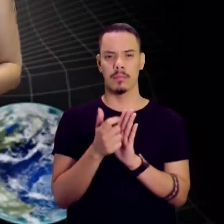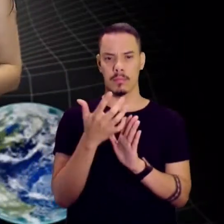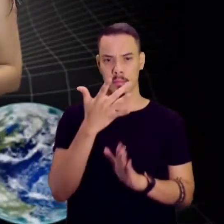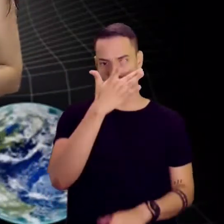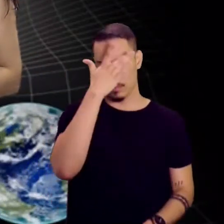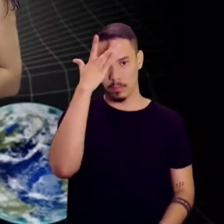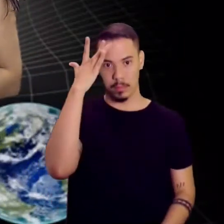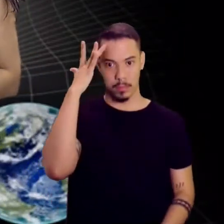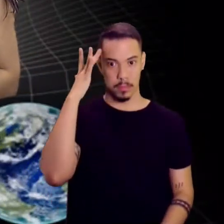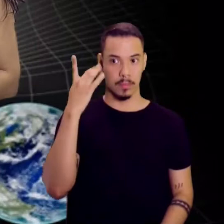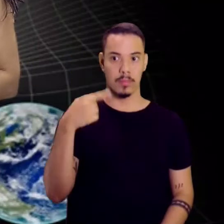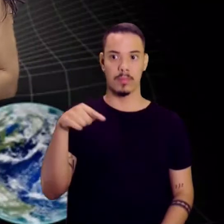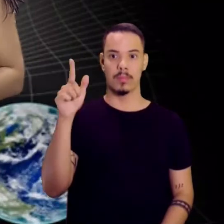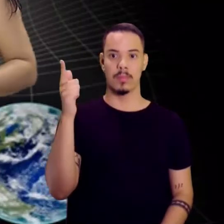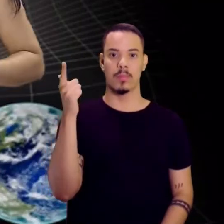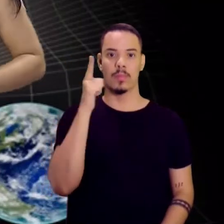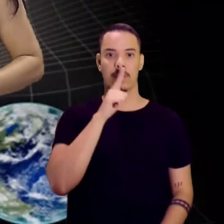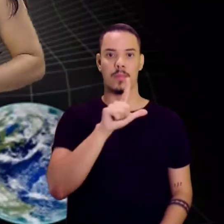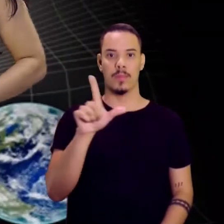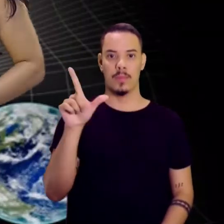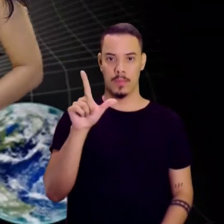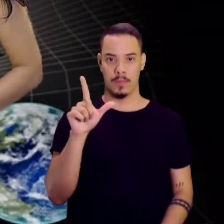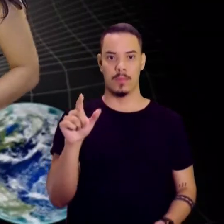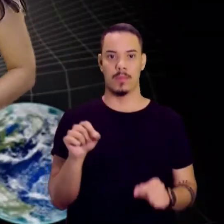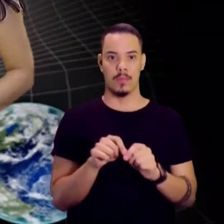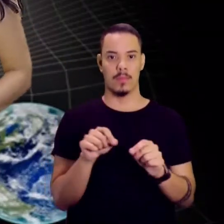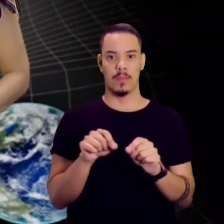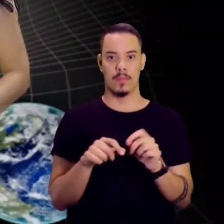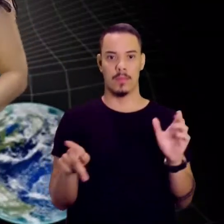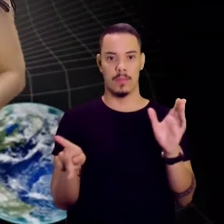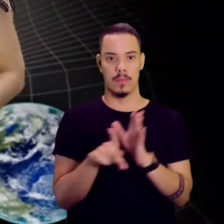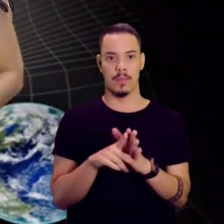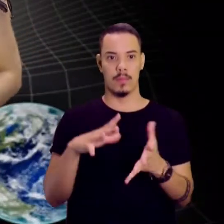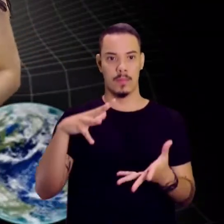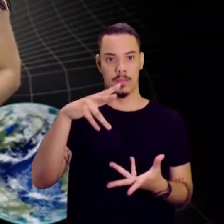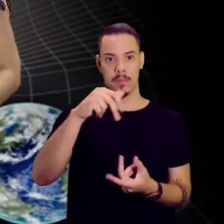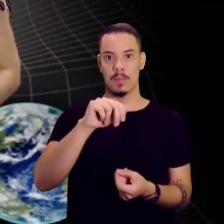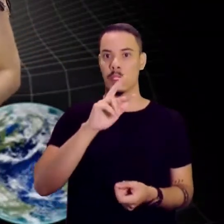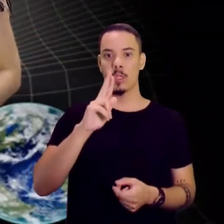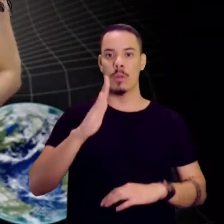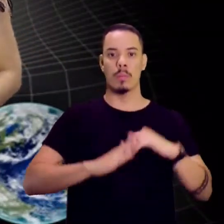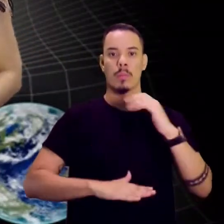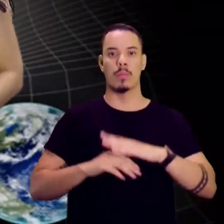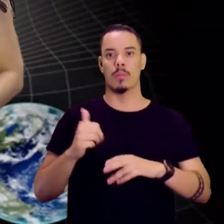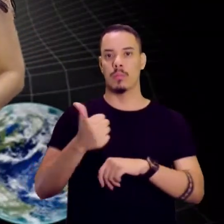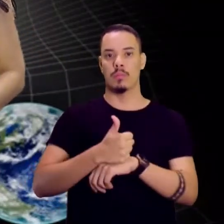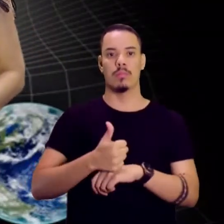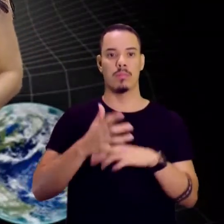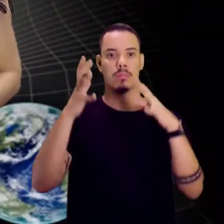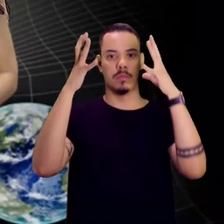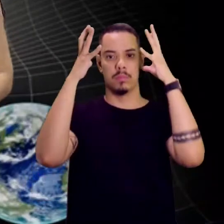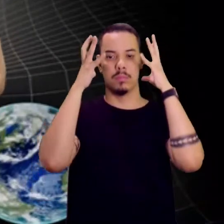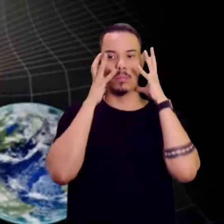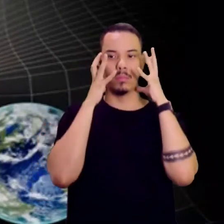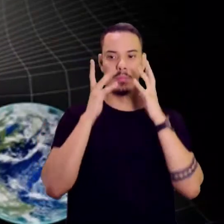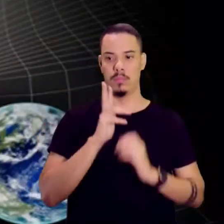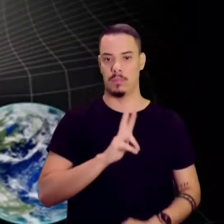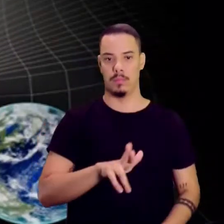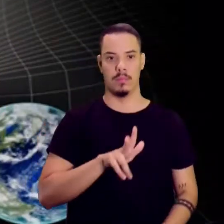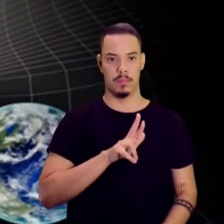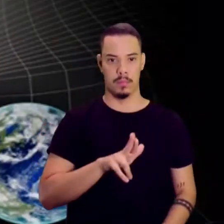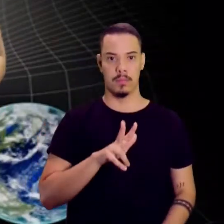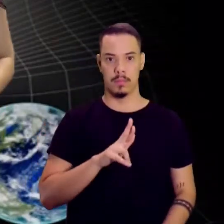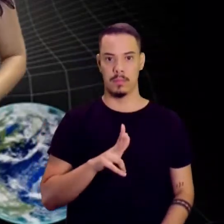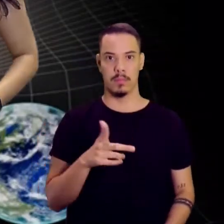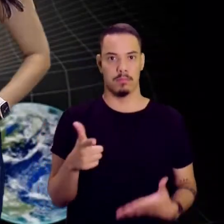comuns aí, né? Exatamente. Que foram para o espaço, quer dizer, não são astronautas, não é uma missão